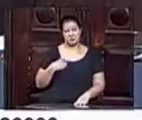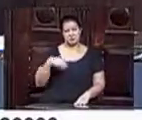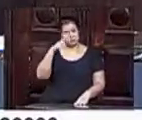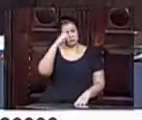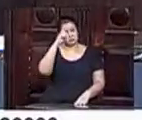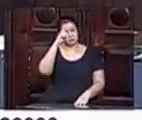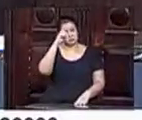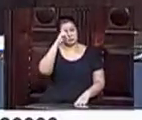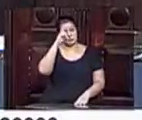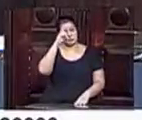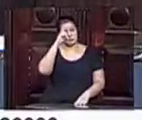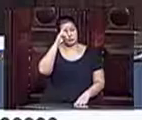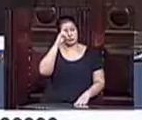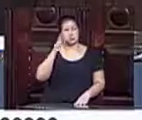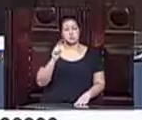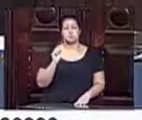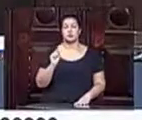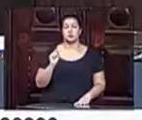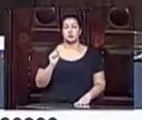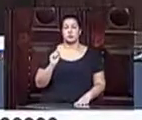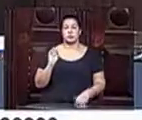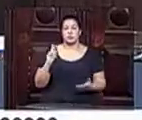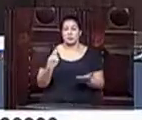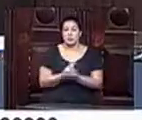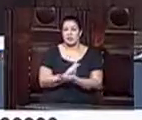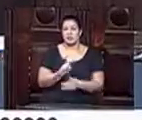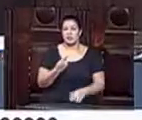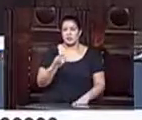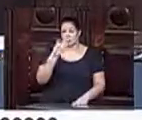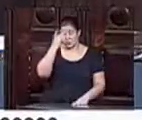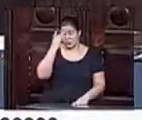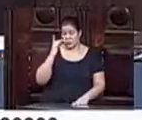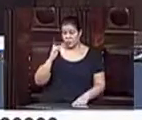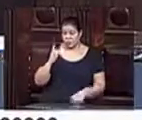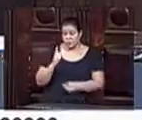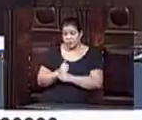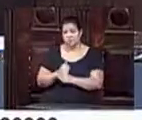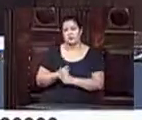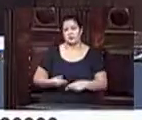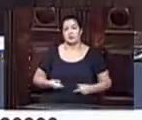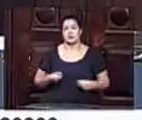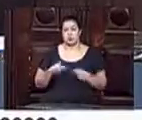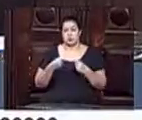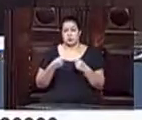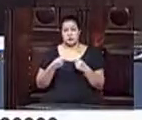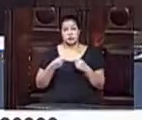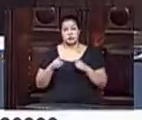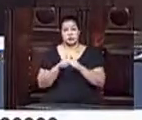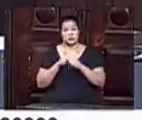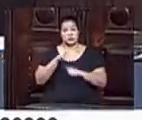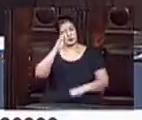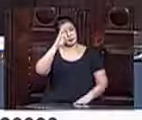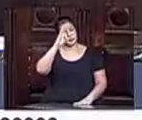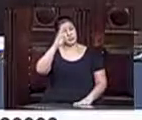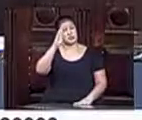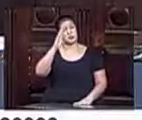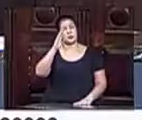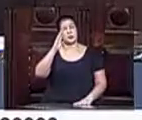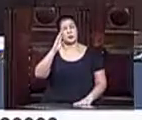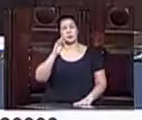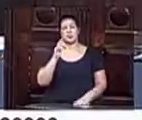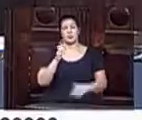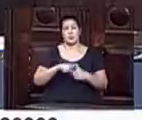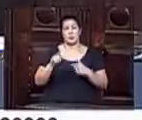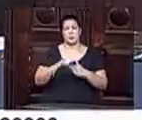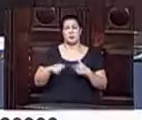dia a problemática de alguém com câncer? E a principal problemática que nós